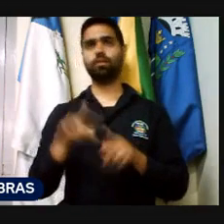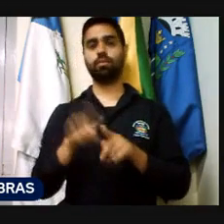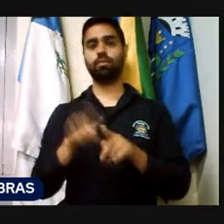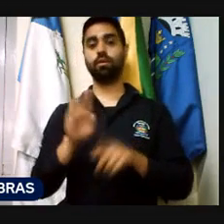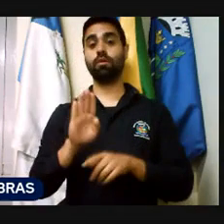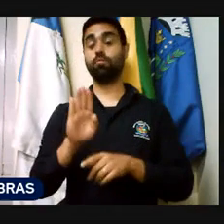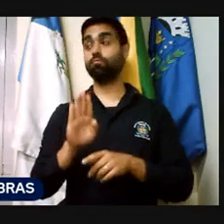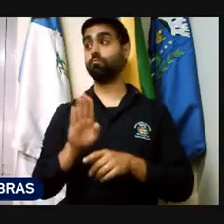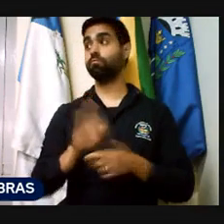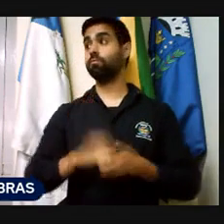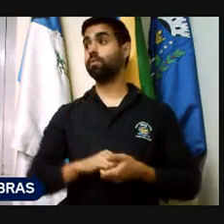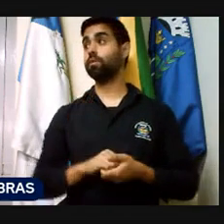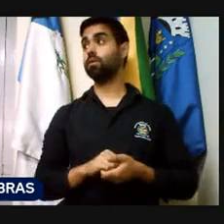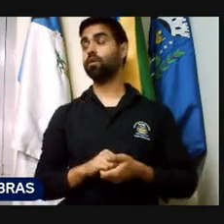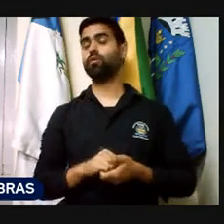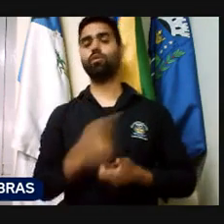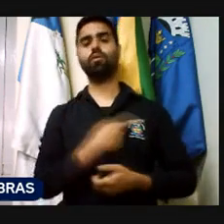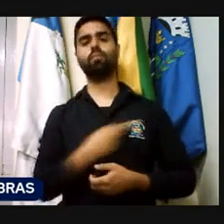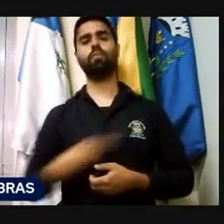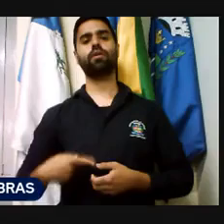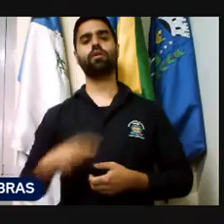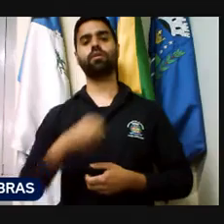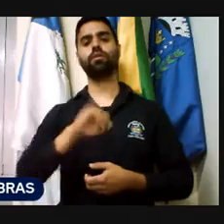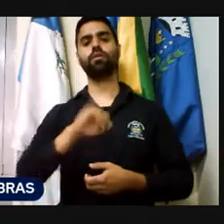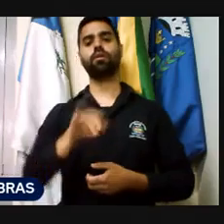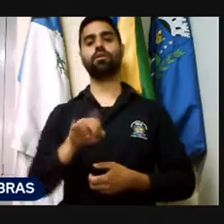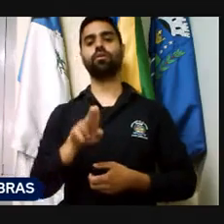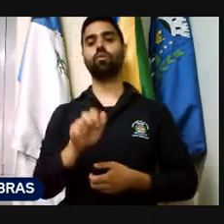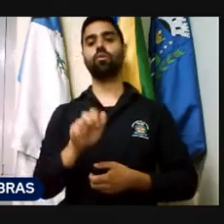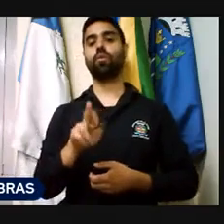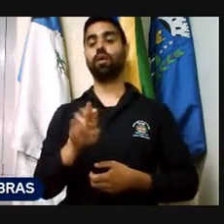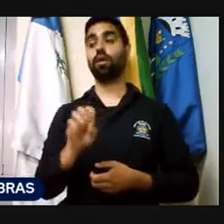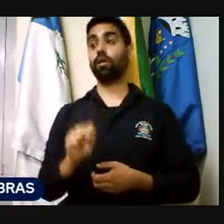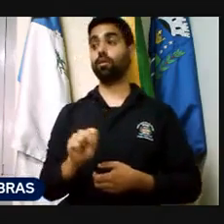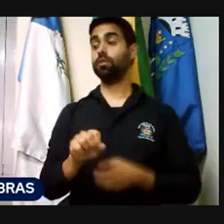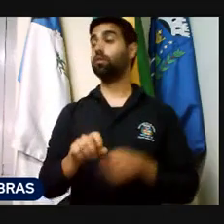regime próprio de previdência da Prefeitura,